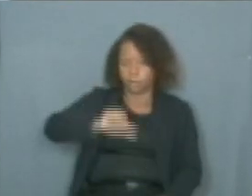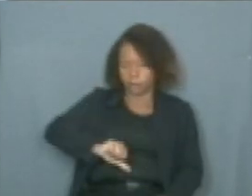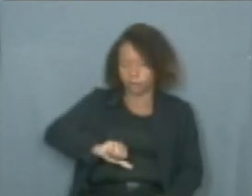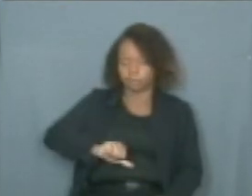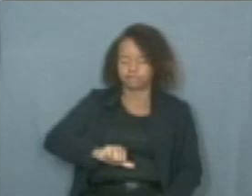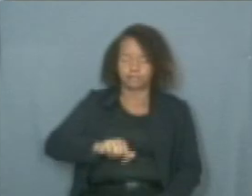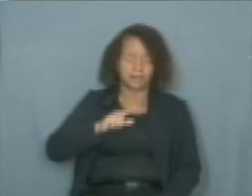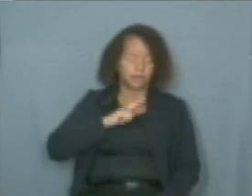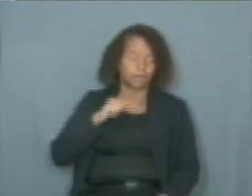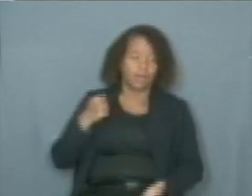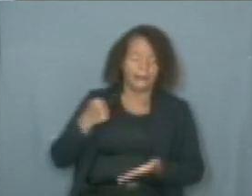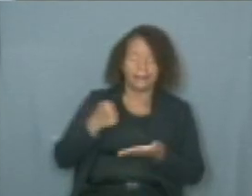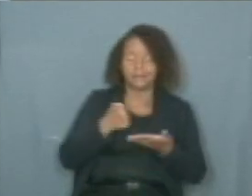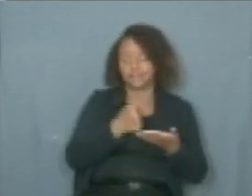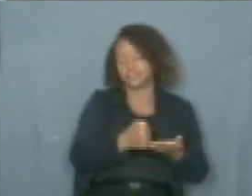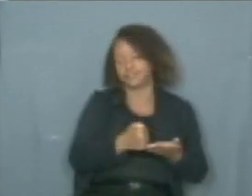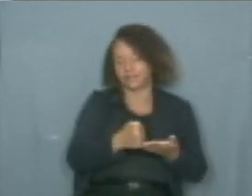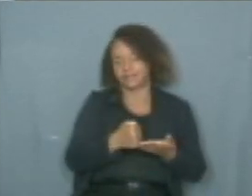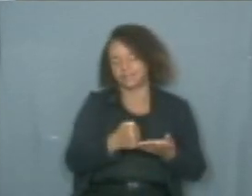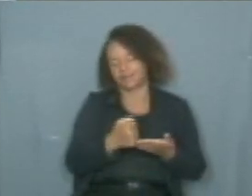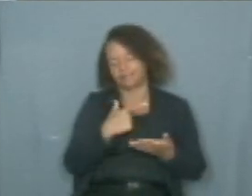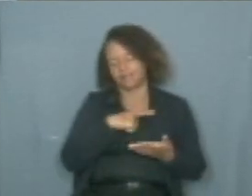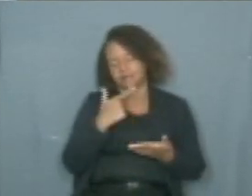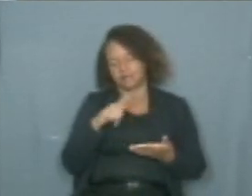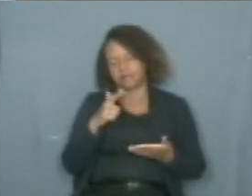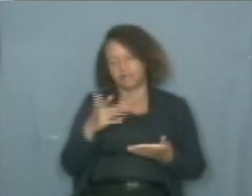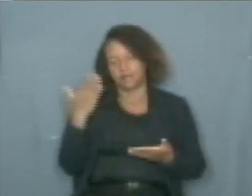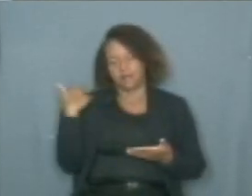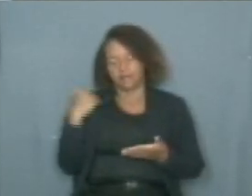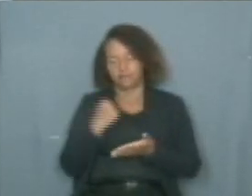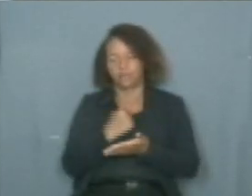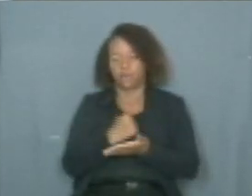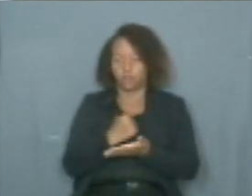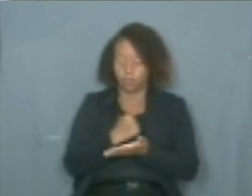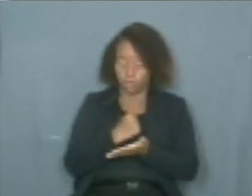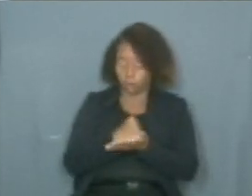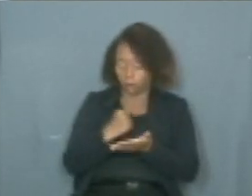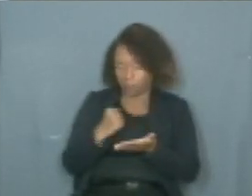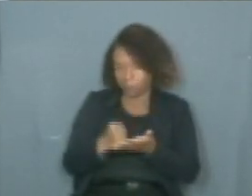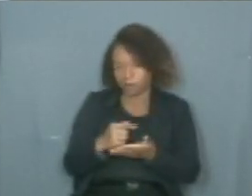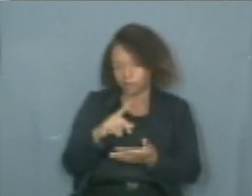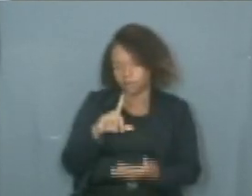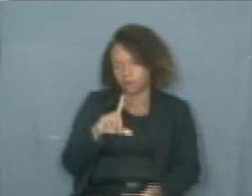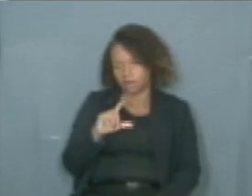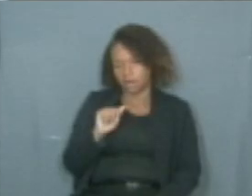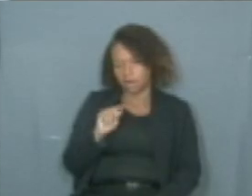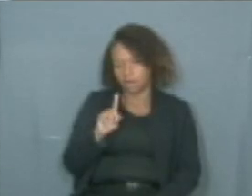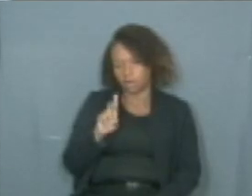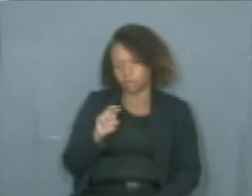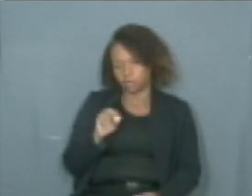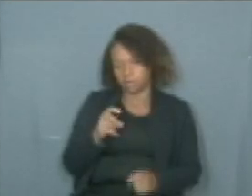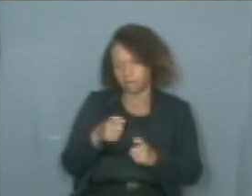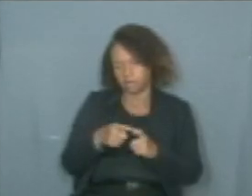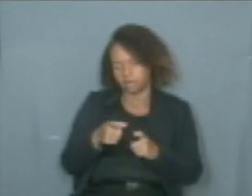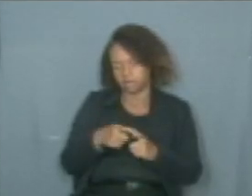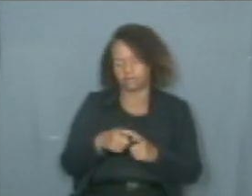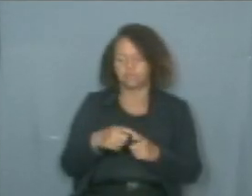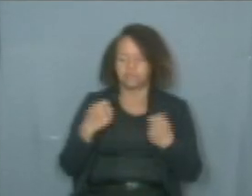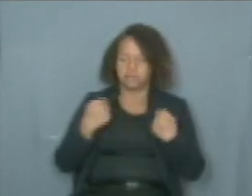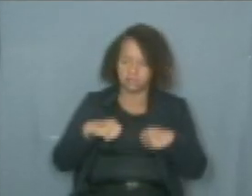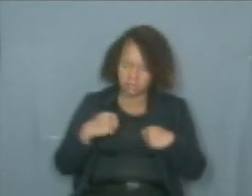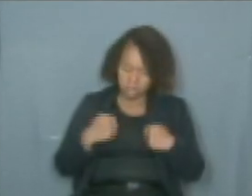a assistência que ela poderia ter se ela tivesse o laudo. Então, a gente tem que zerar a fila do laudo, a gente tem